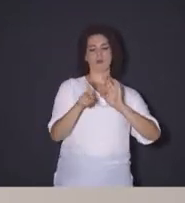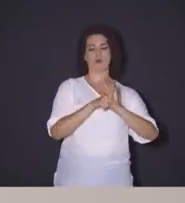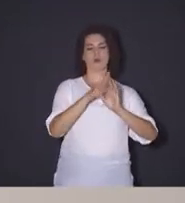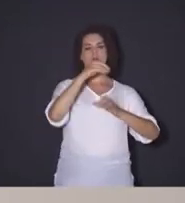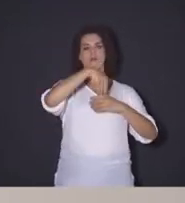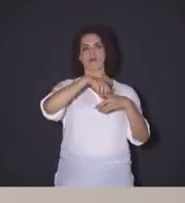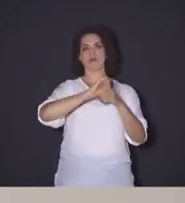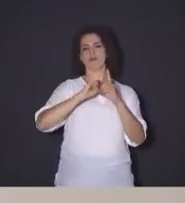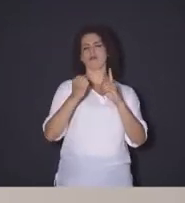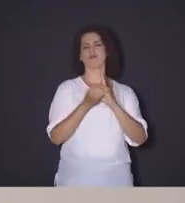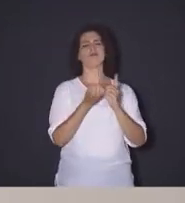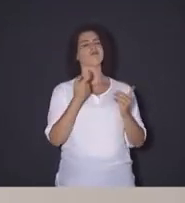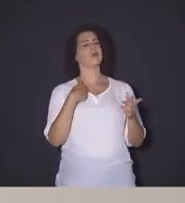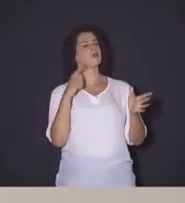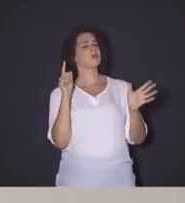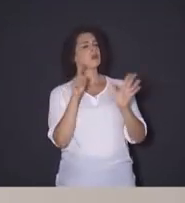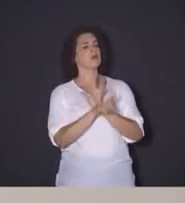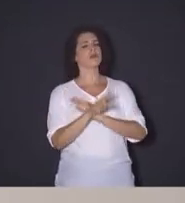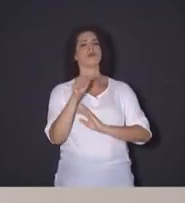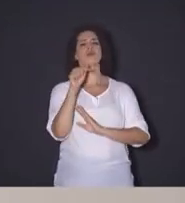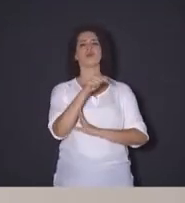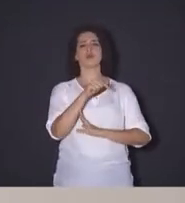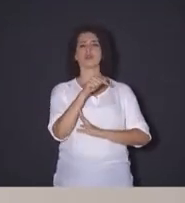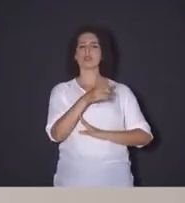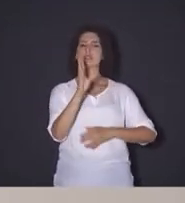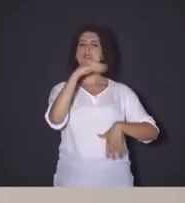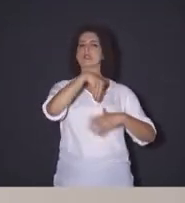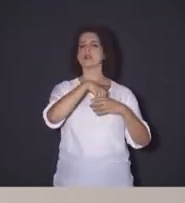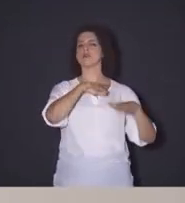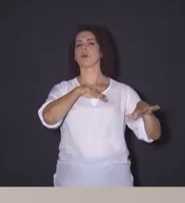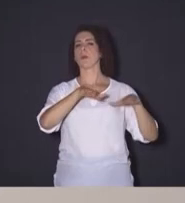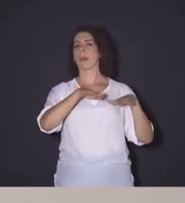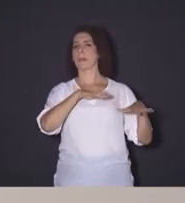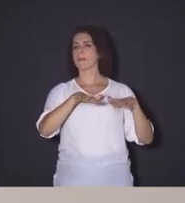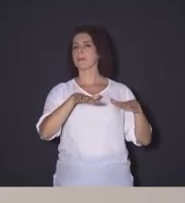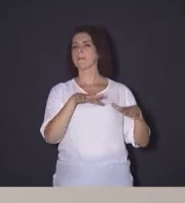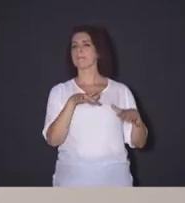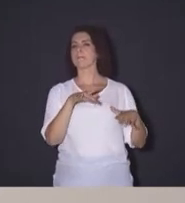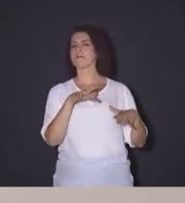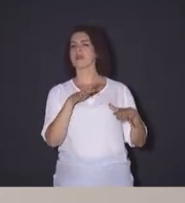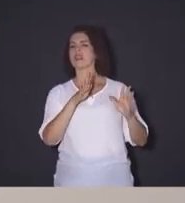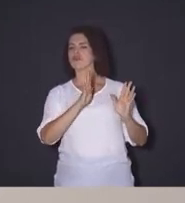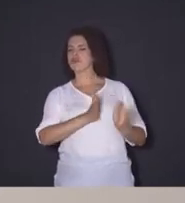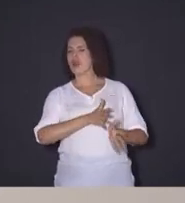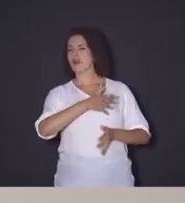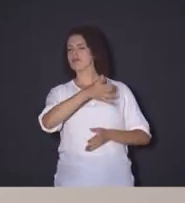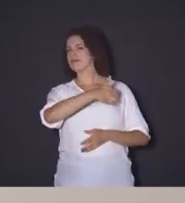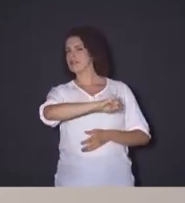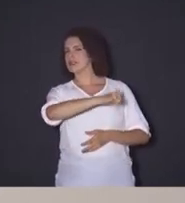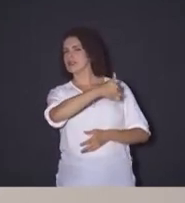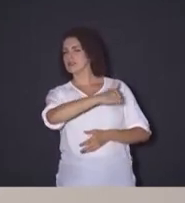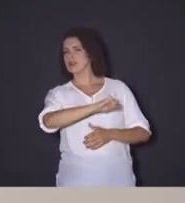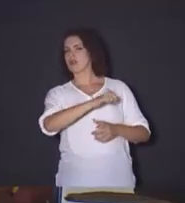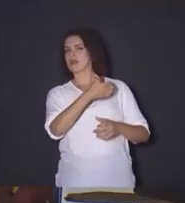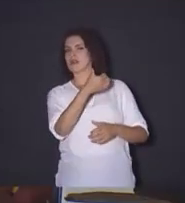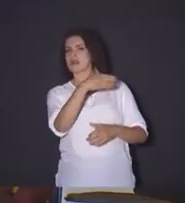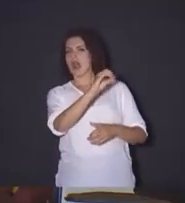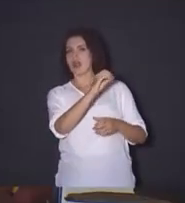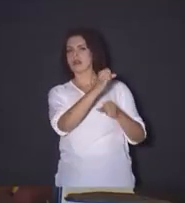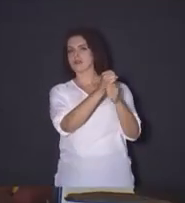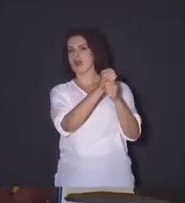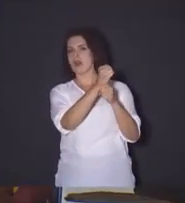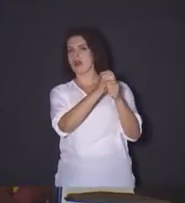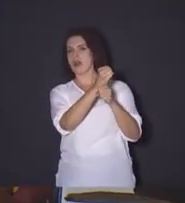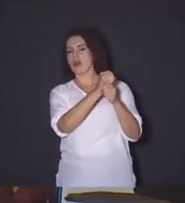saber a senhora como integrante desse movimento se já tem alguma avaliação desses 10 anos de